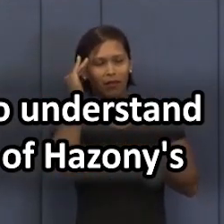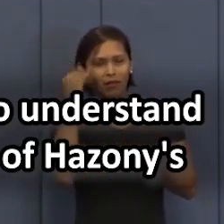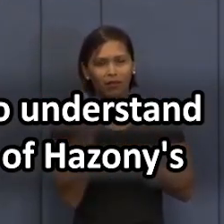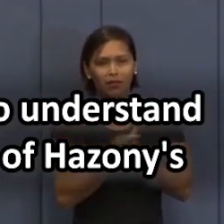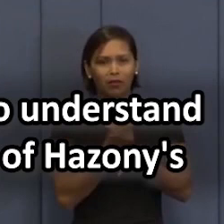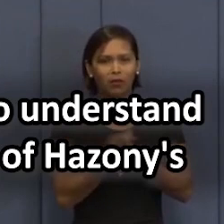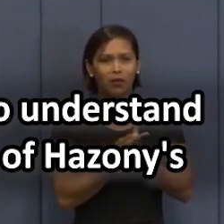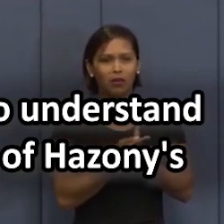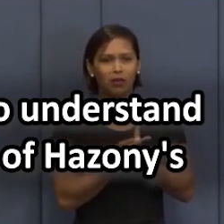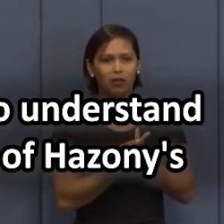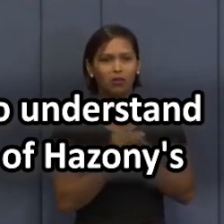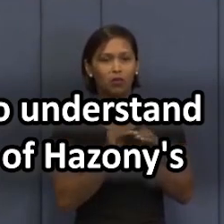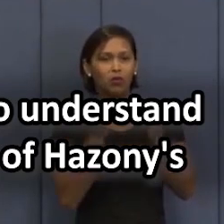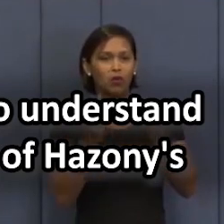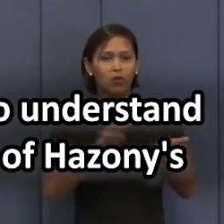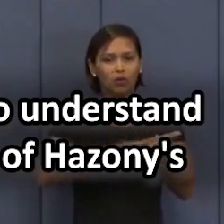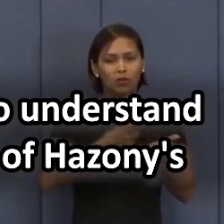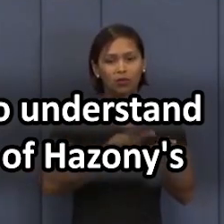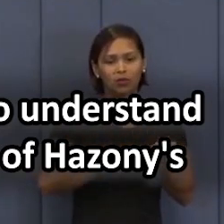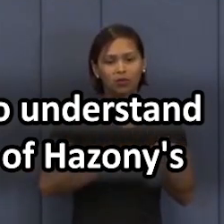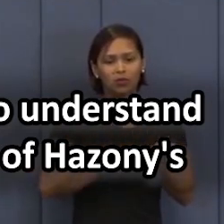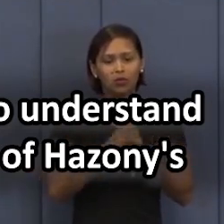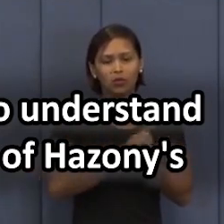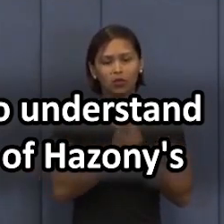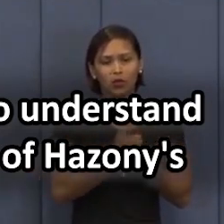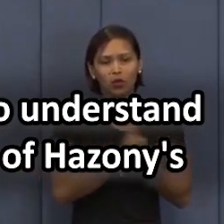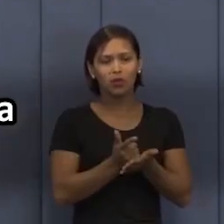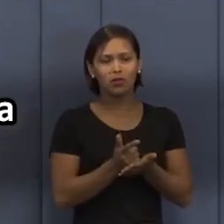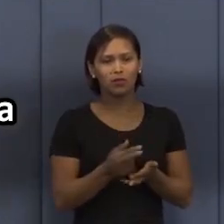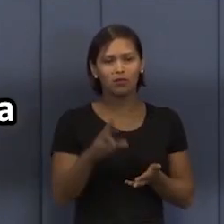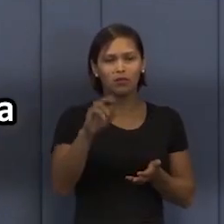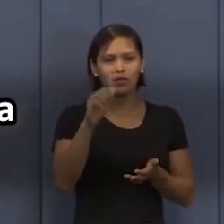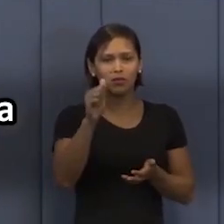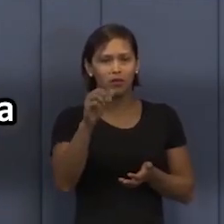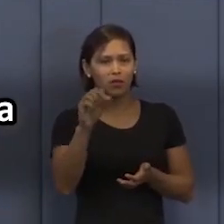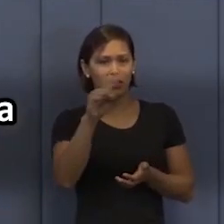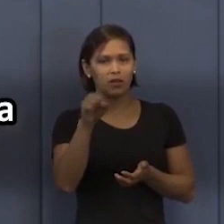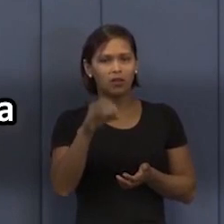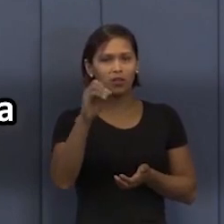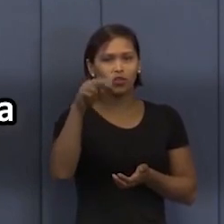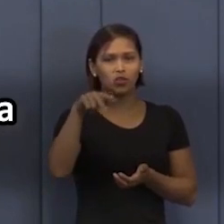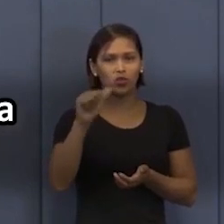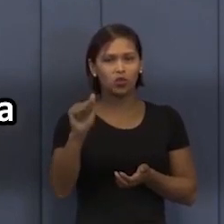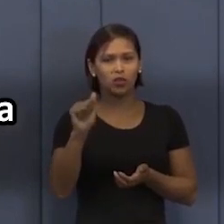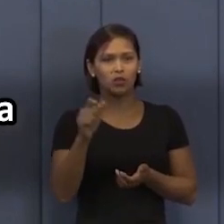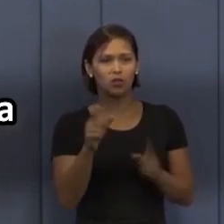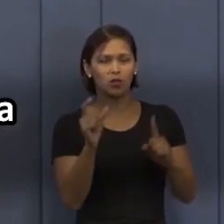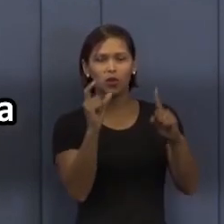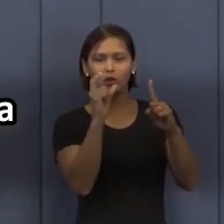Gustavo Corsão quando fiz a tradução do Razoni, onde ele vai tratar o patriotismo, que, inclusive, é cognato da